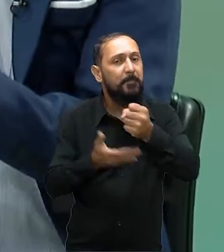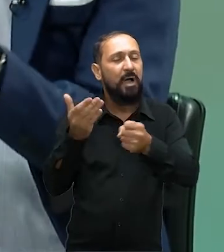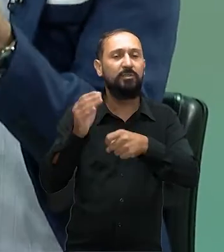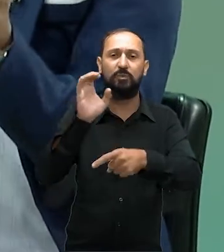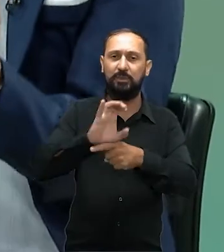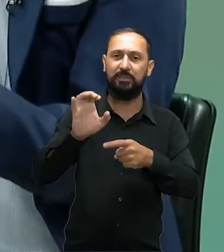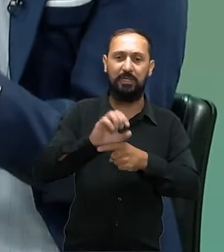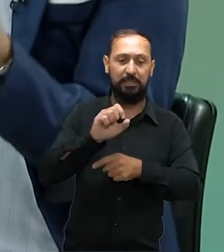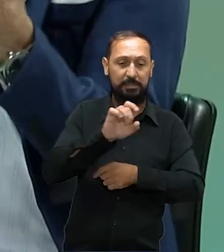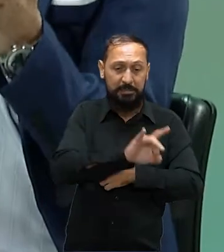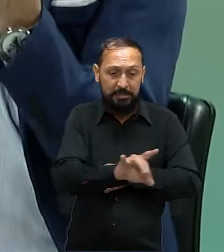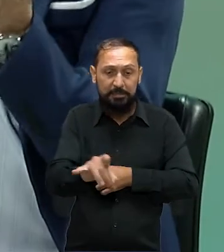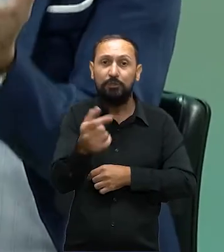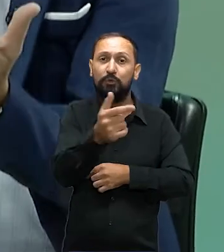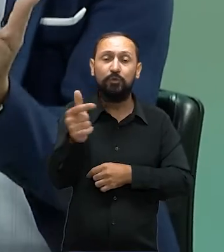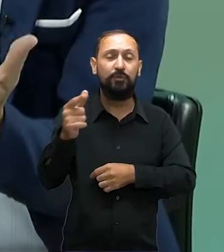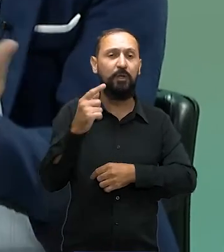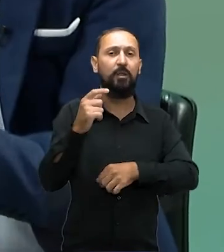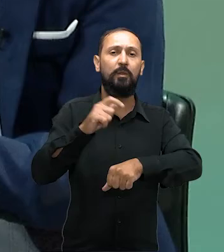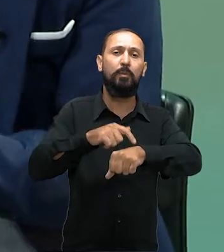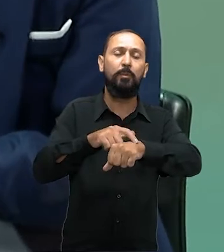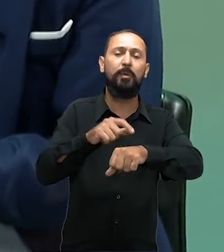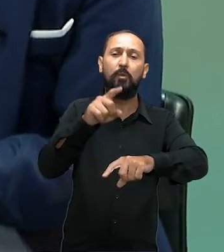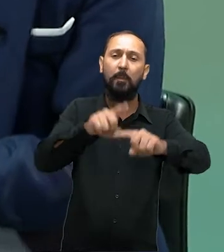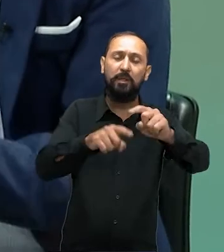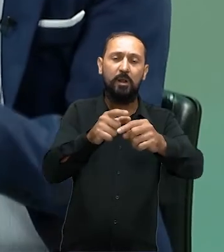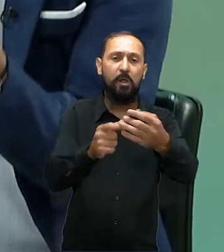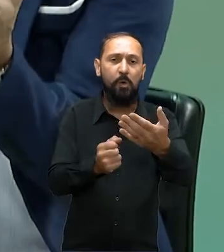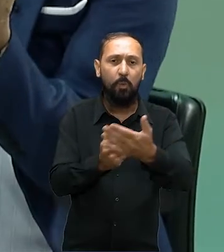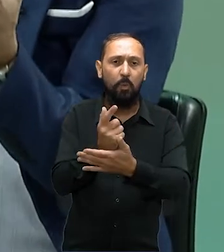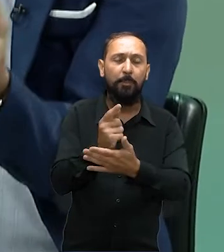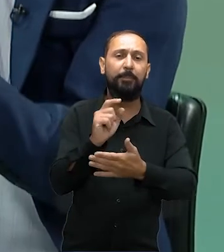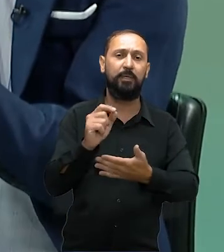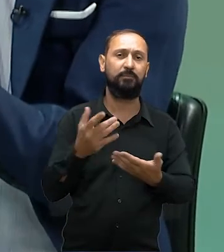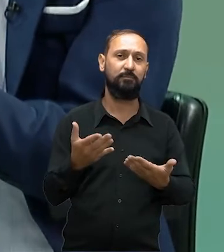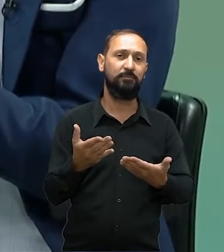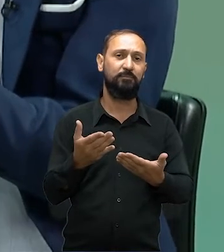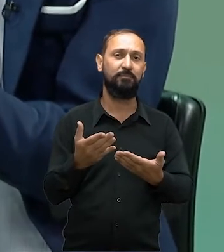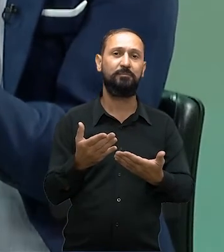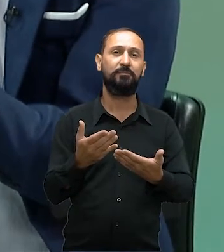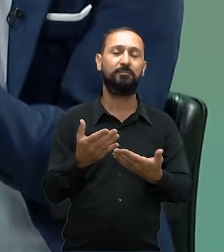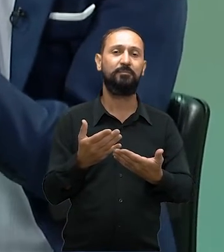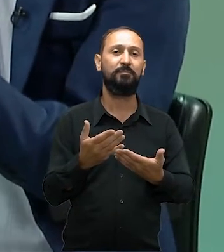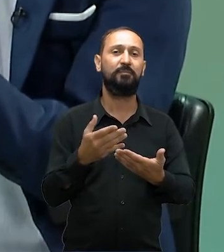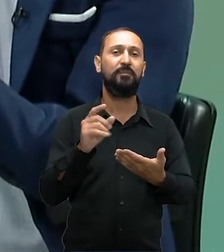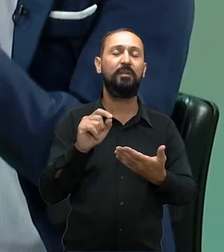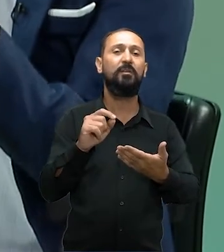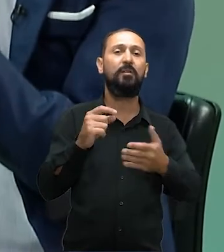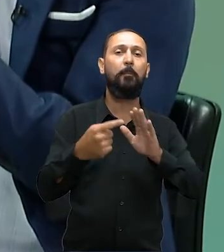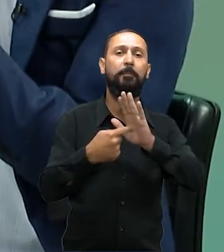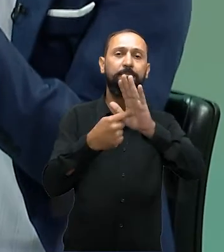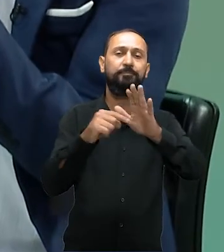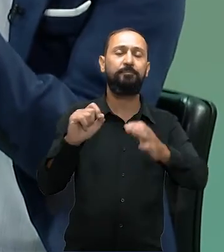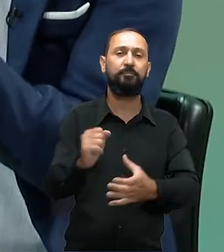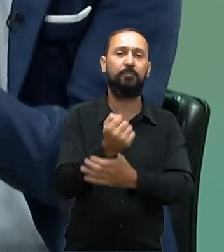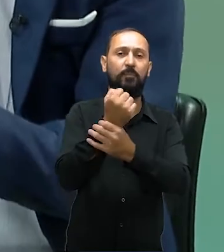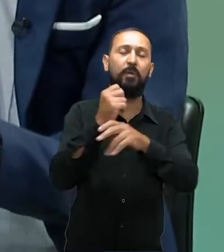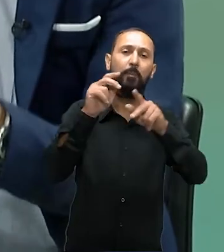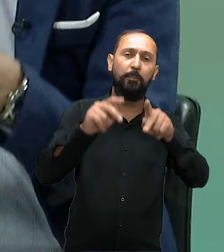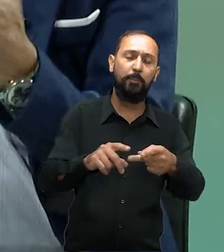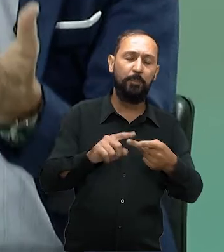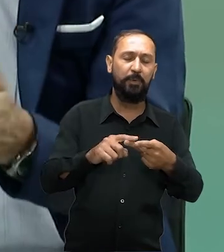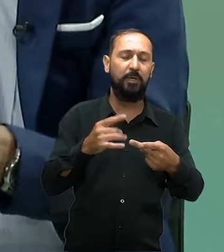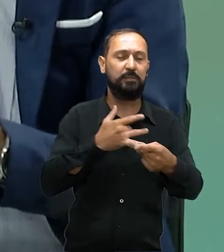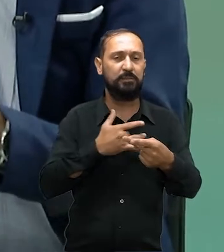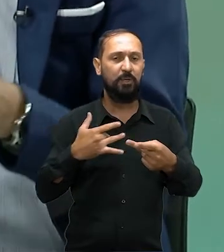sem ele o Estado não existe, que quando ele compra um bem, ele está colocando isso em termos de segurança